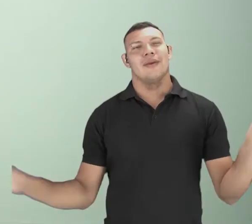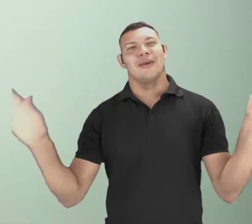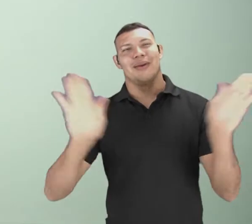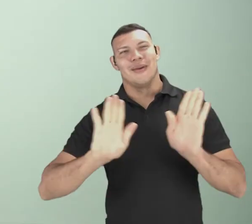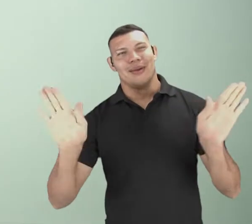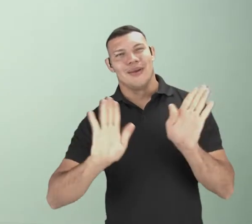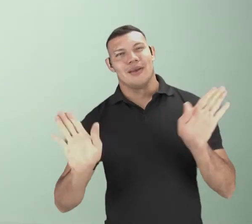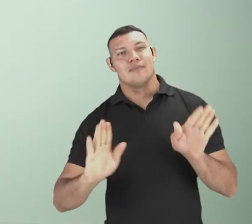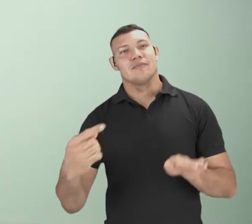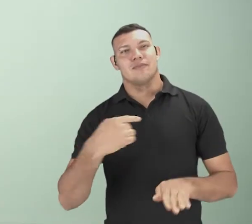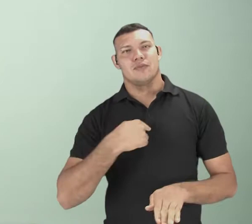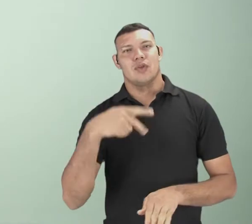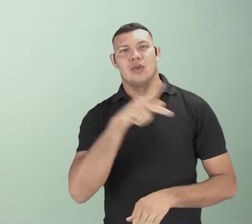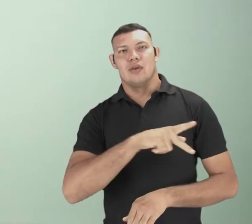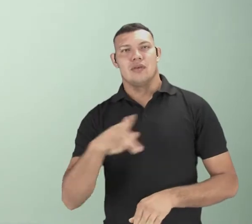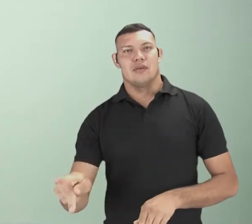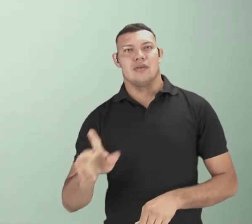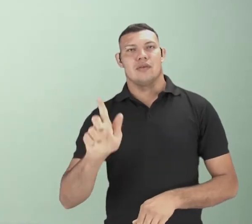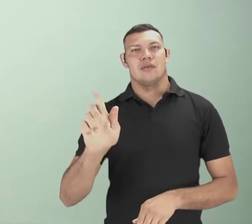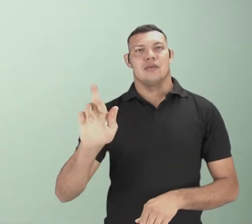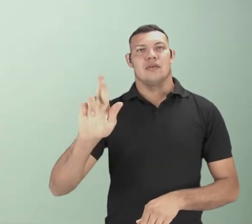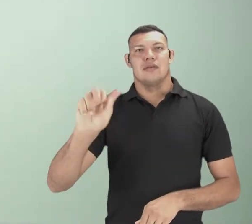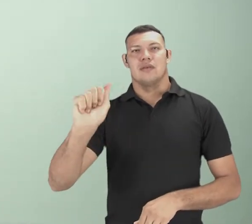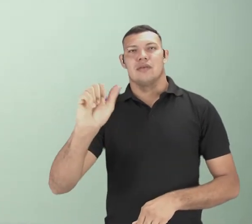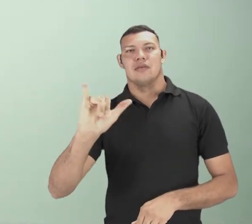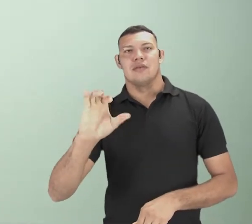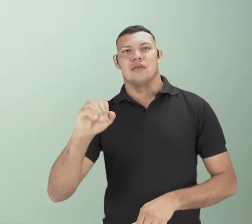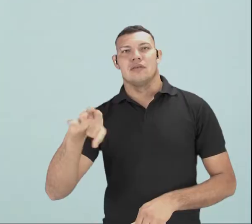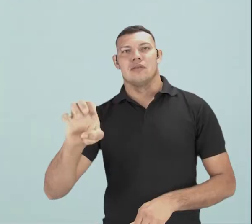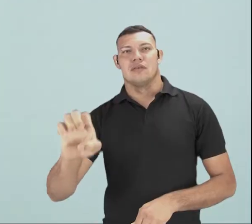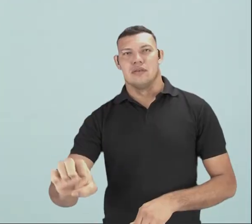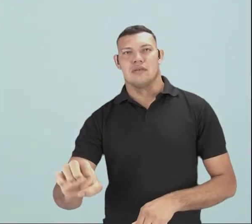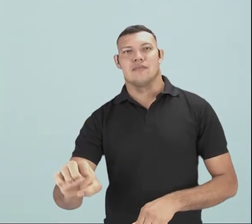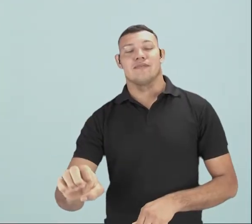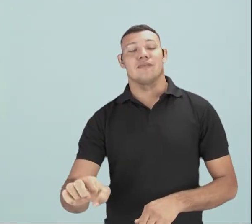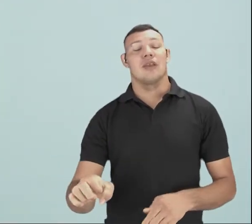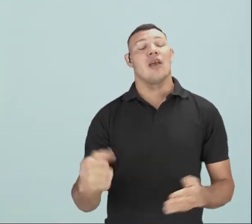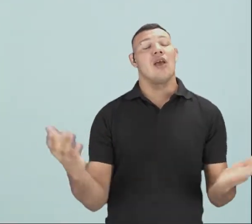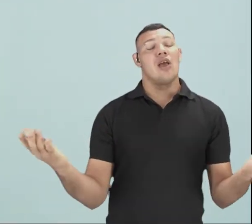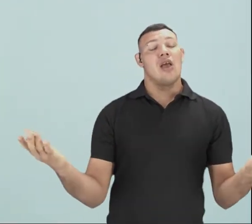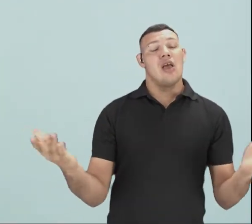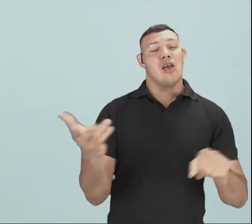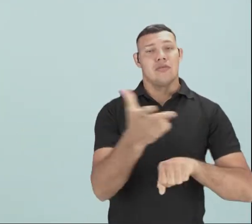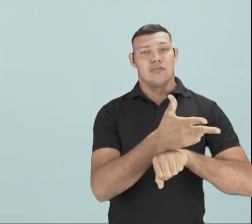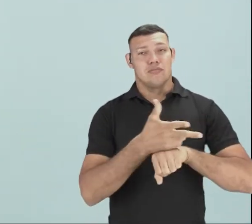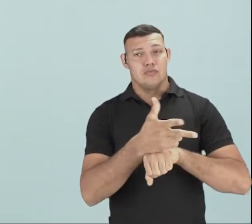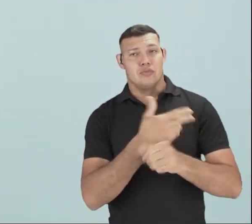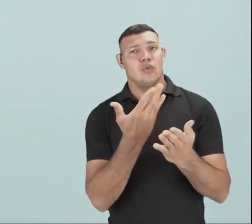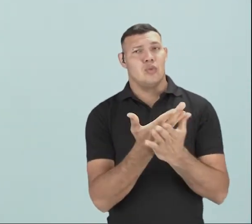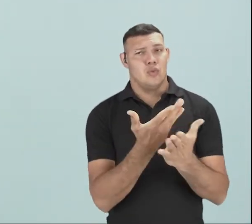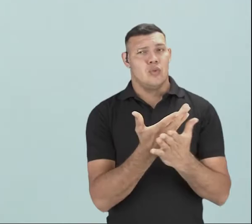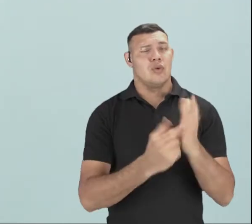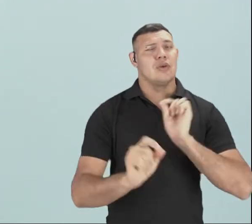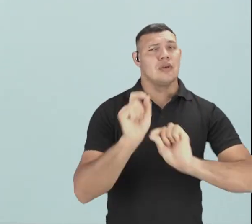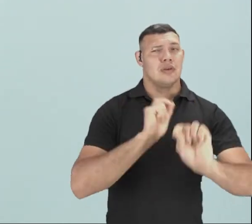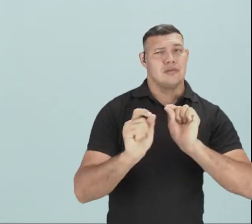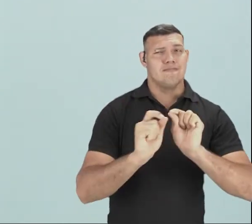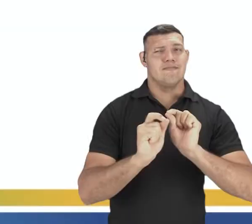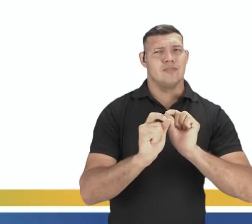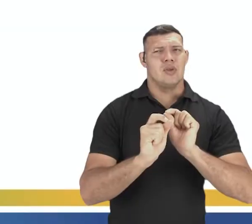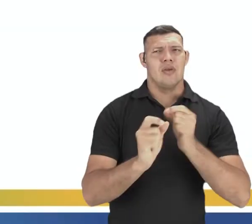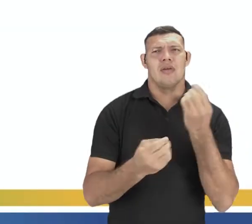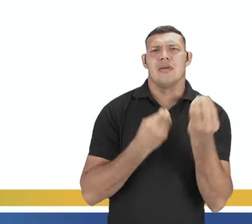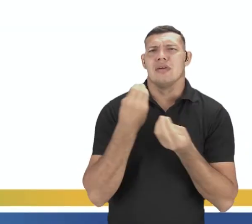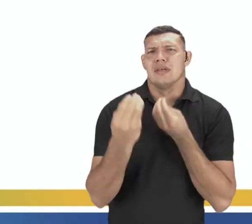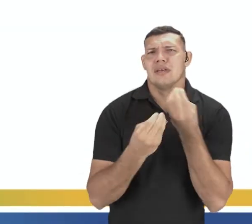Olá, eu sou a professora Gracione e na teleaula de hoje nós vamos falar do processo de formação das palavras